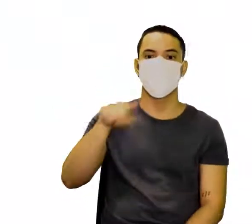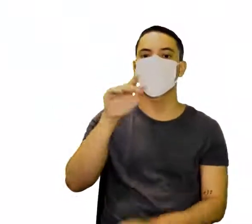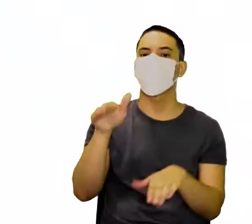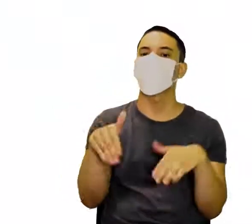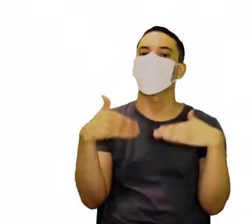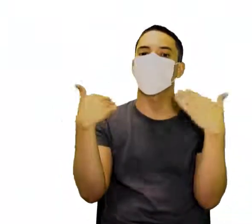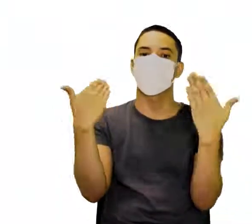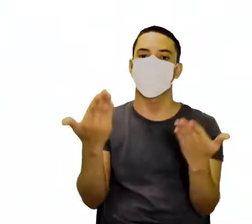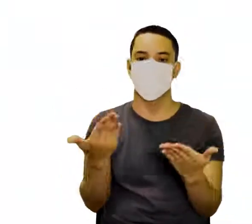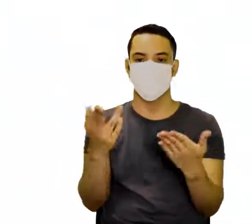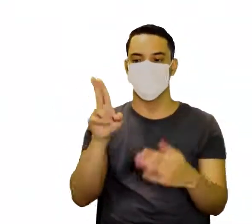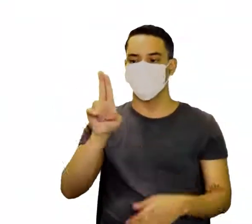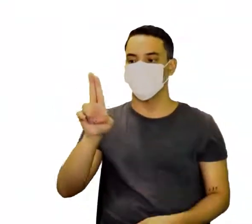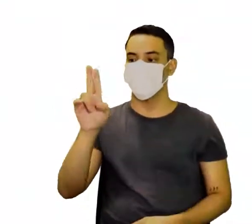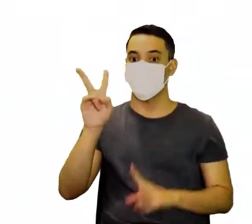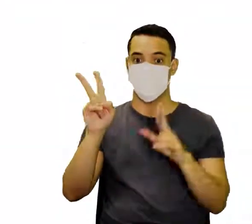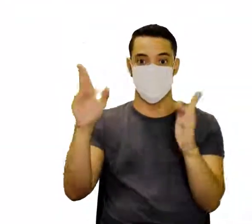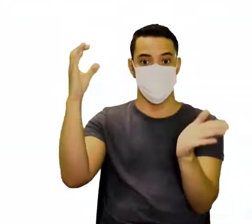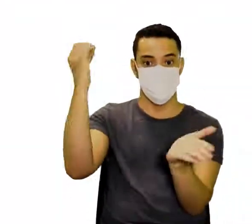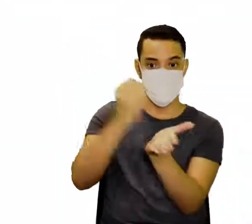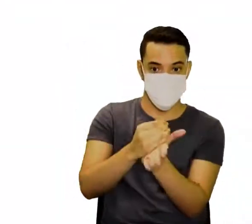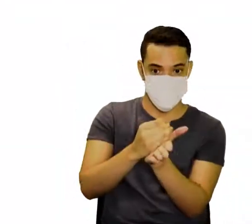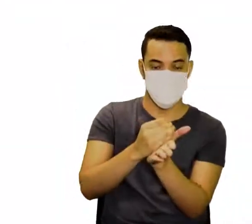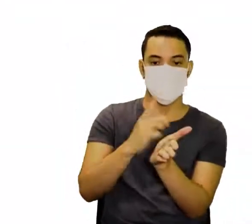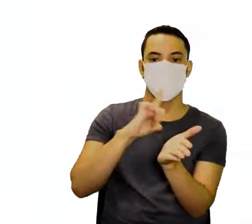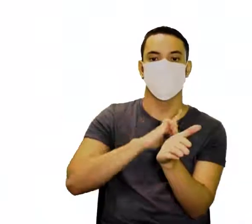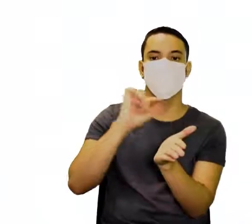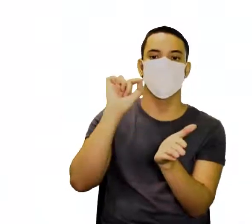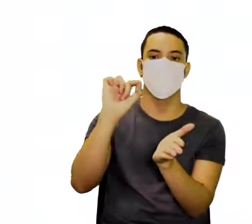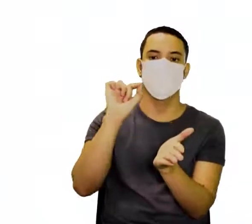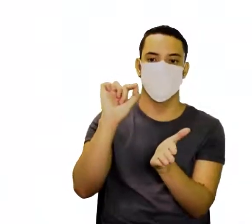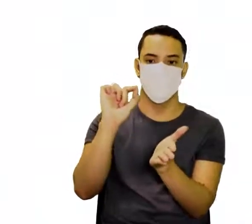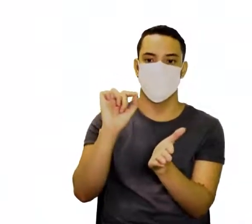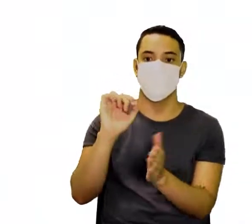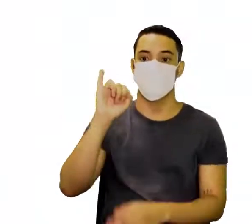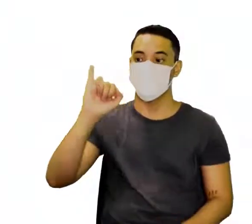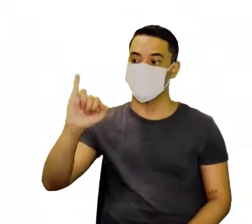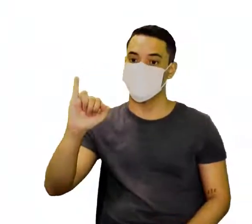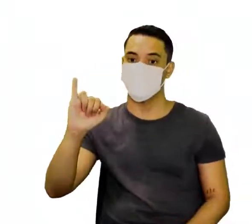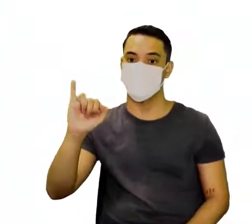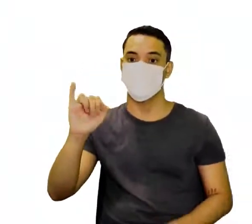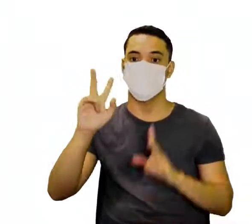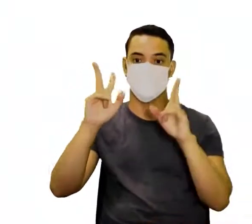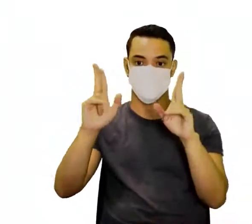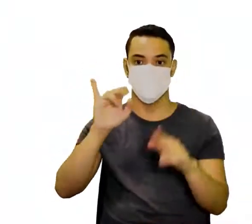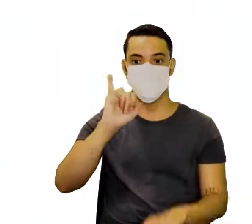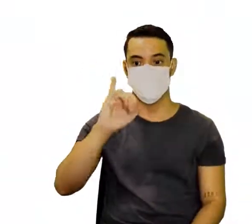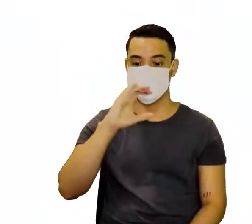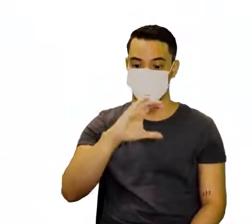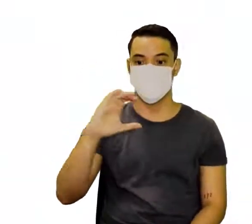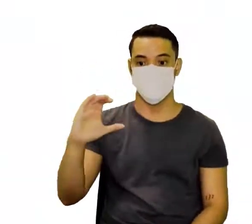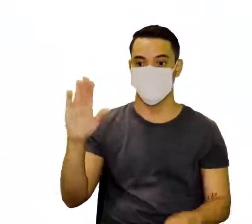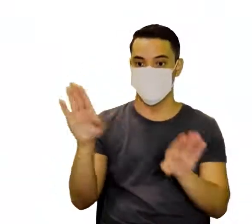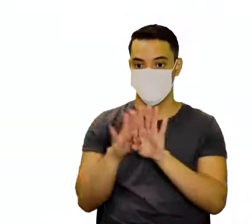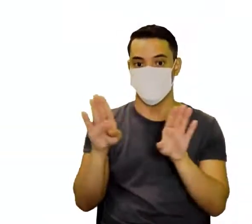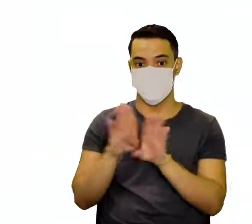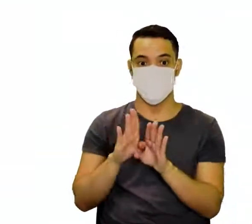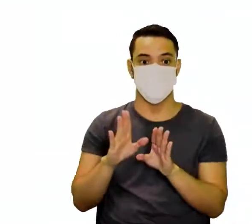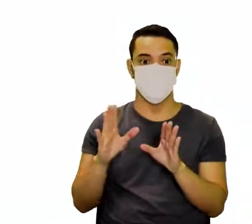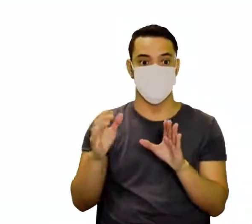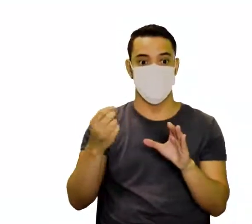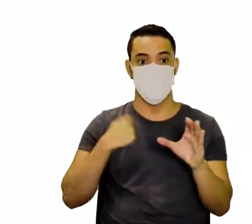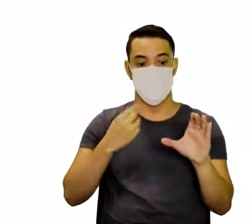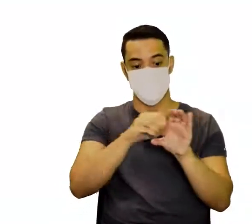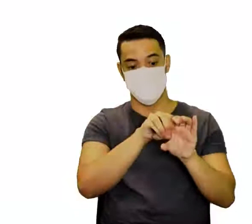Quando a tensão é igual a zero, a corrente vai ser igual à corrente contínua que passa aí,